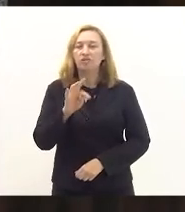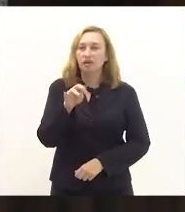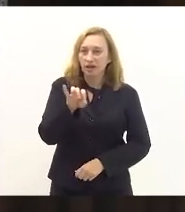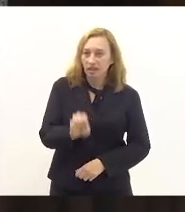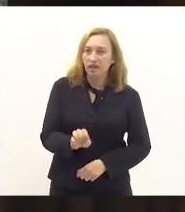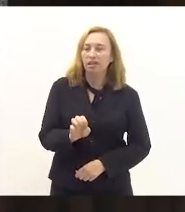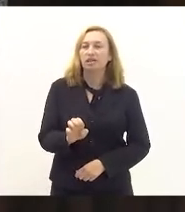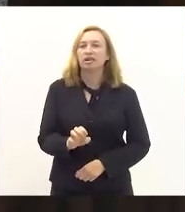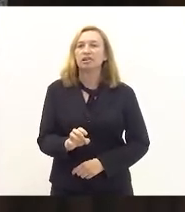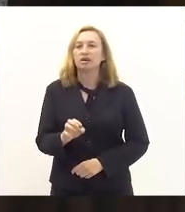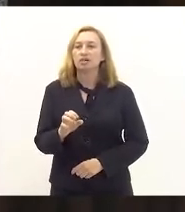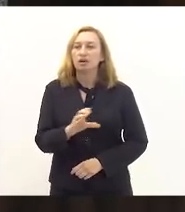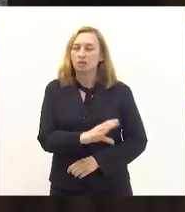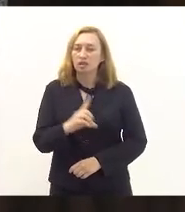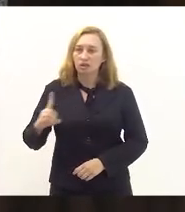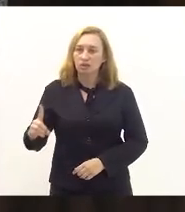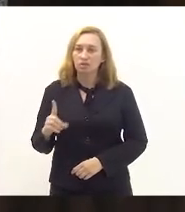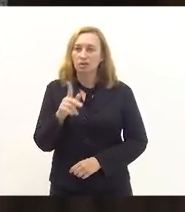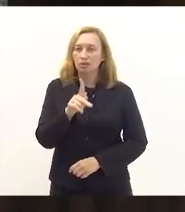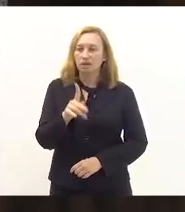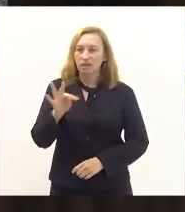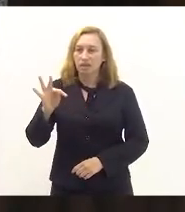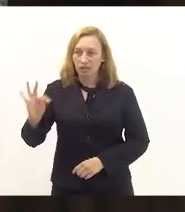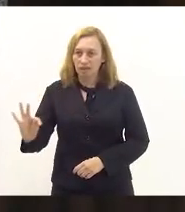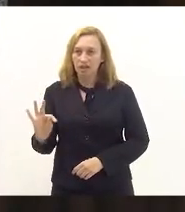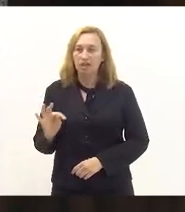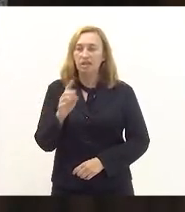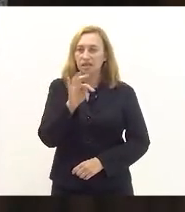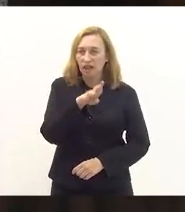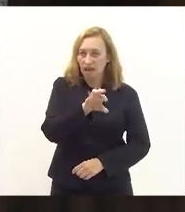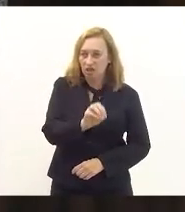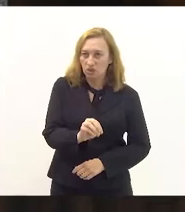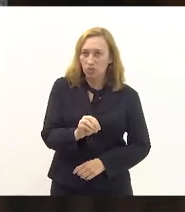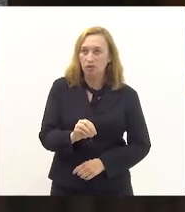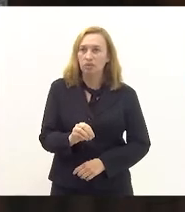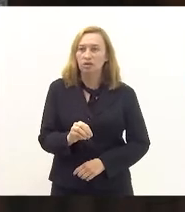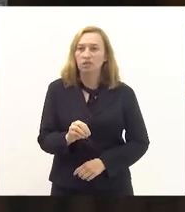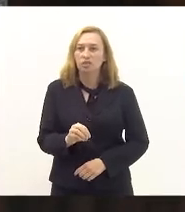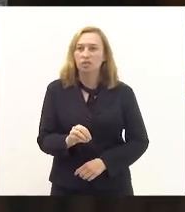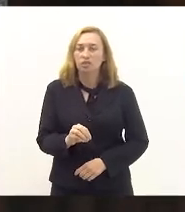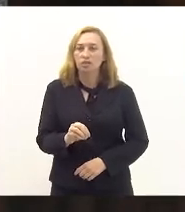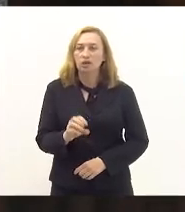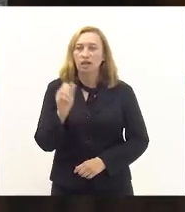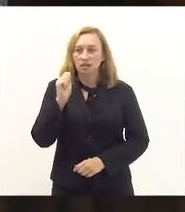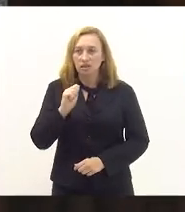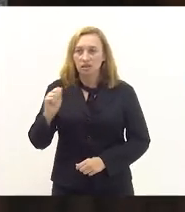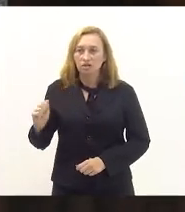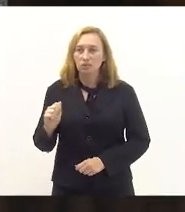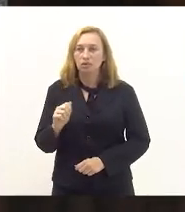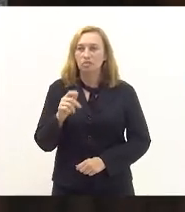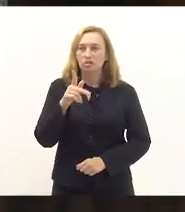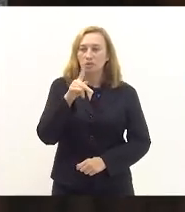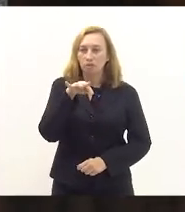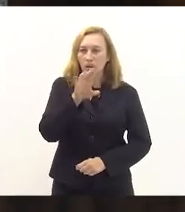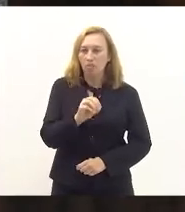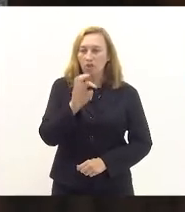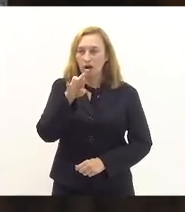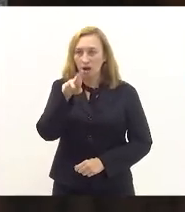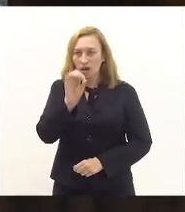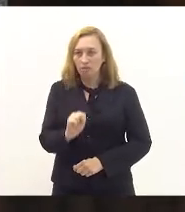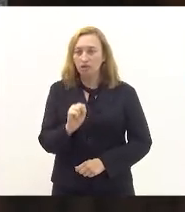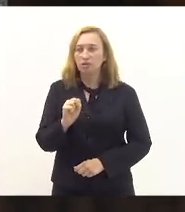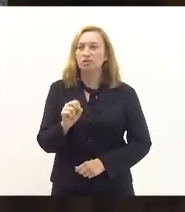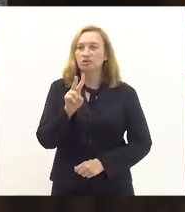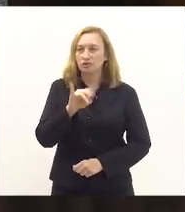Palmeira, coordenador do PDT na Ilha. Técio Duarte, assessor do deputado Paulo Ramos. Vivian